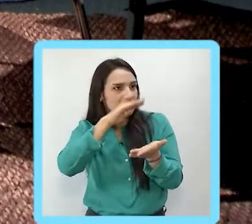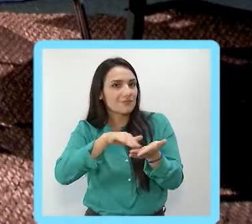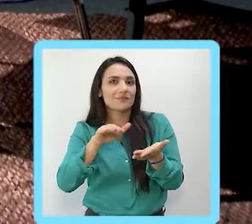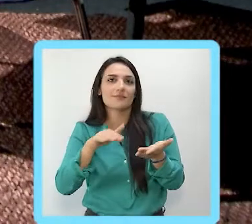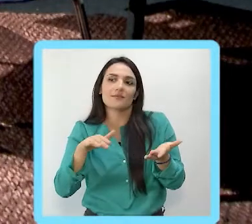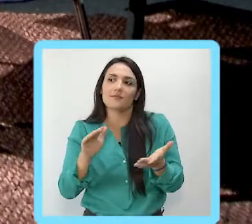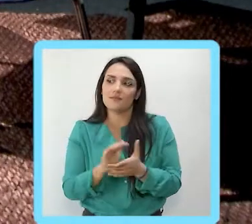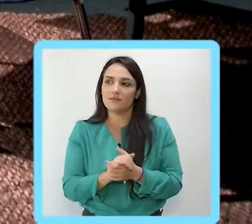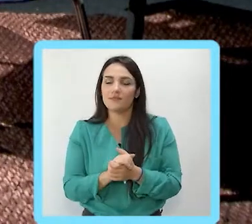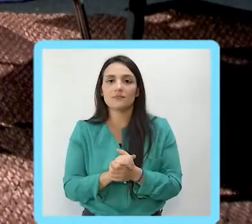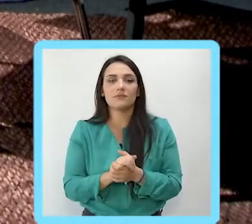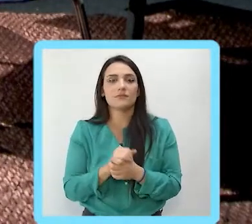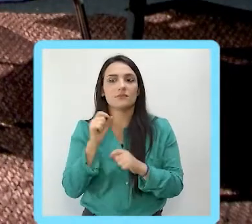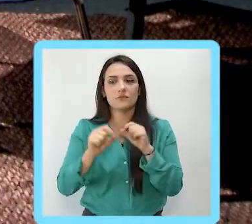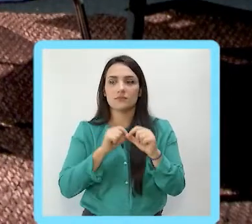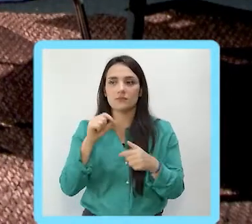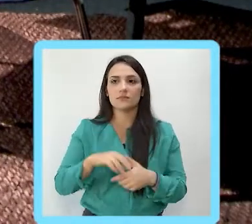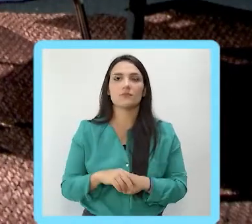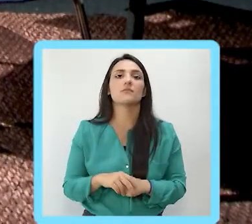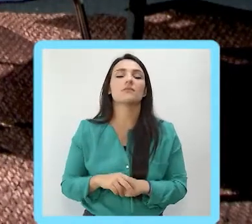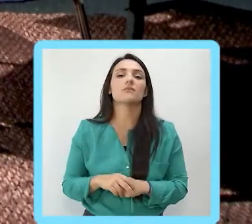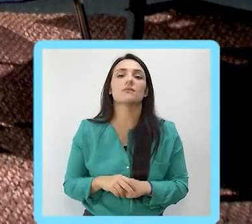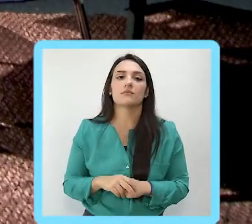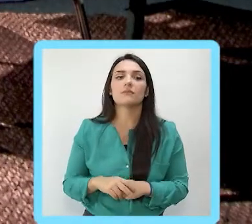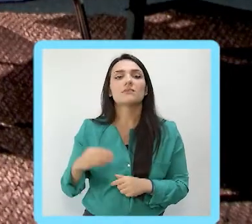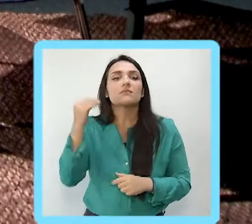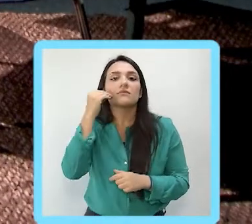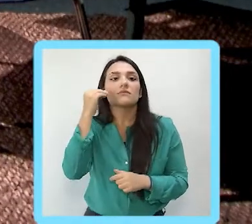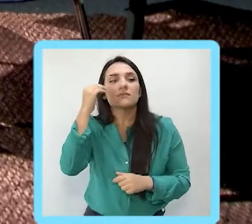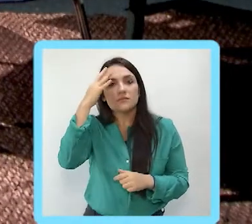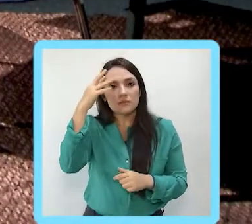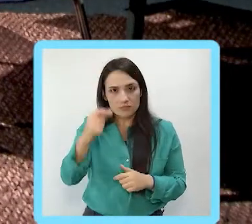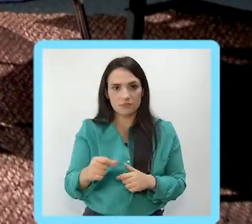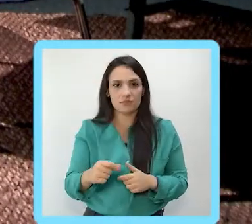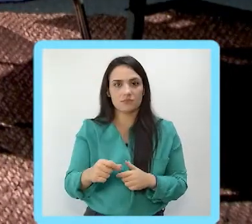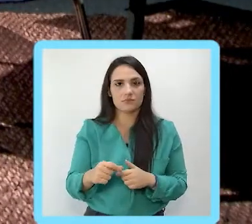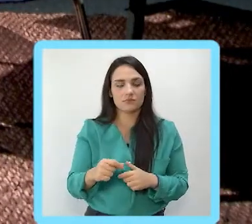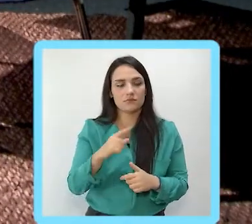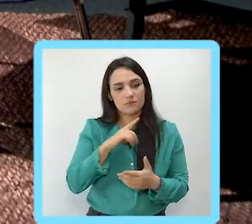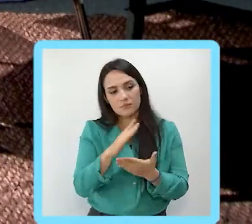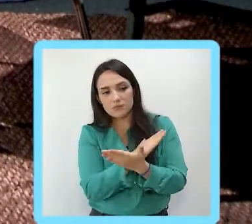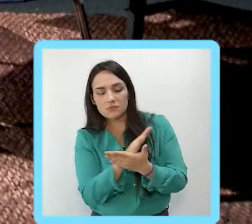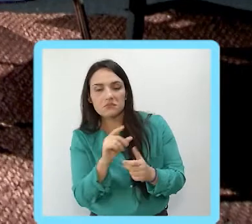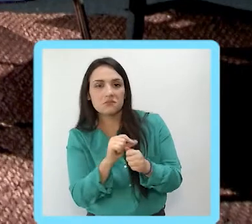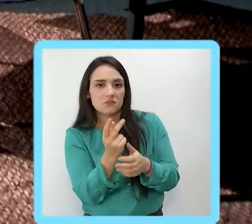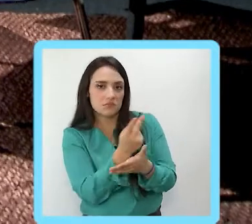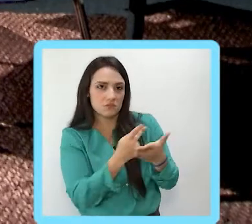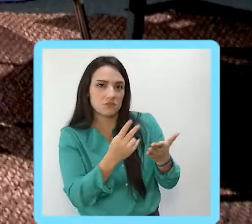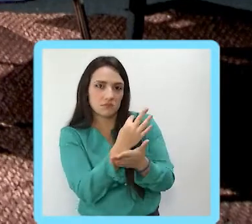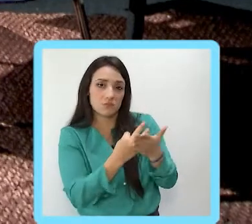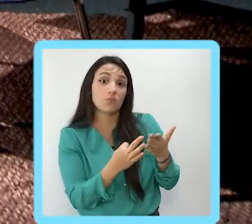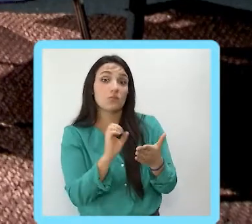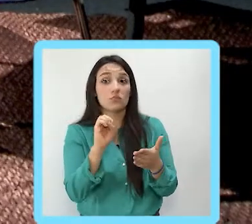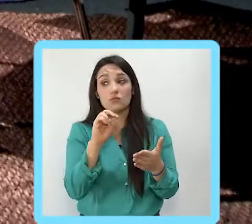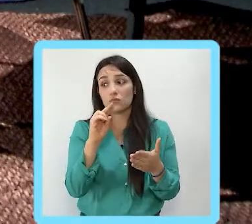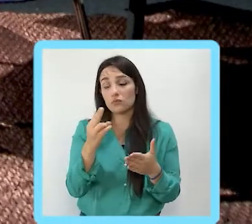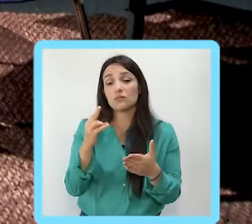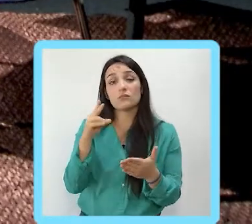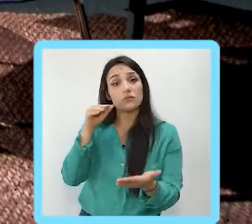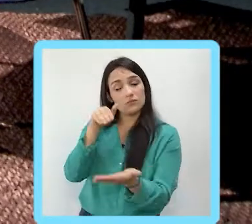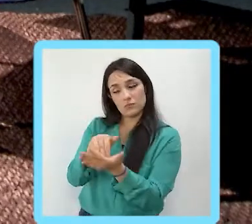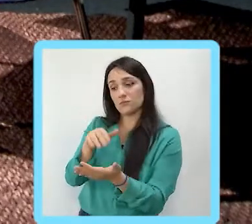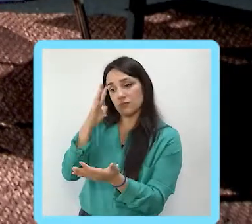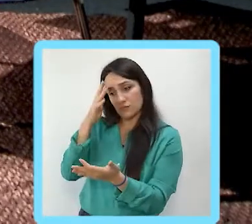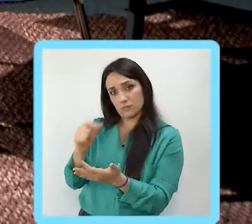técnico para a equipe da secretaria e resolver mesmo verbalmente algumas questões, algumas dúvidas,